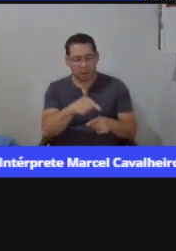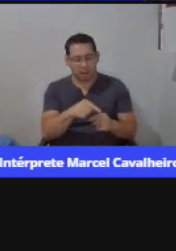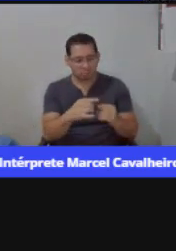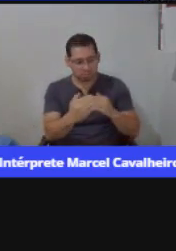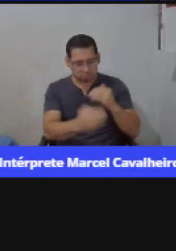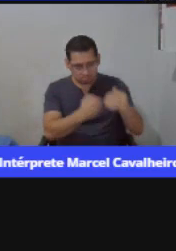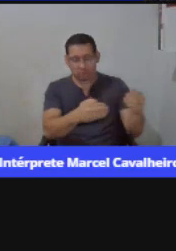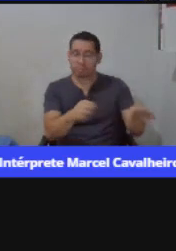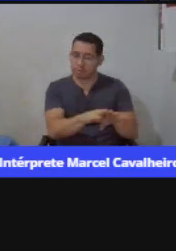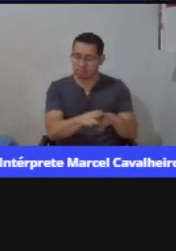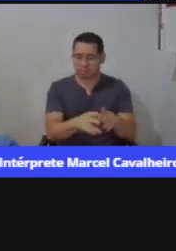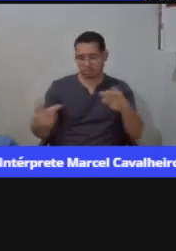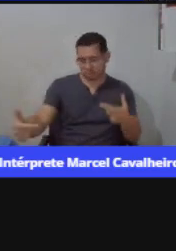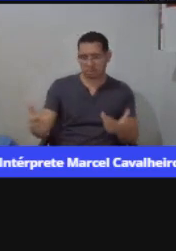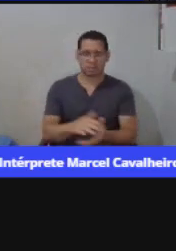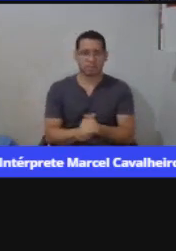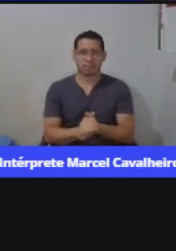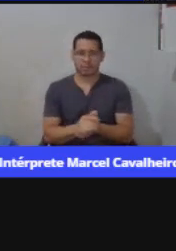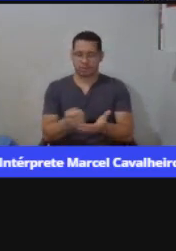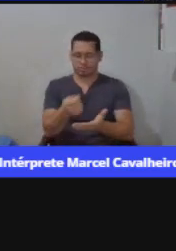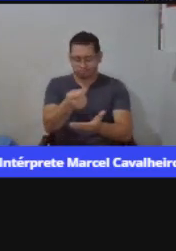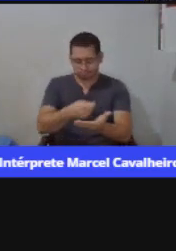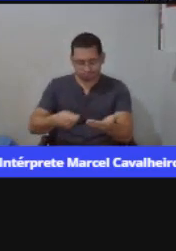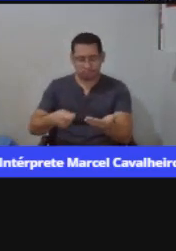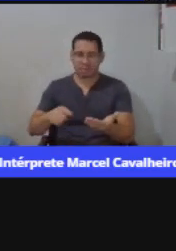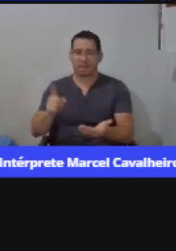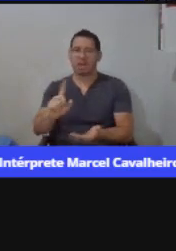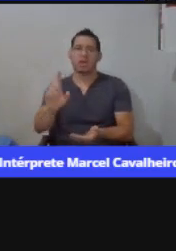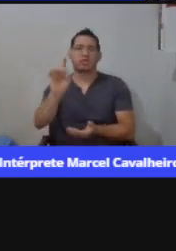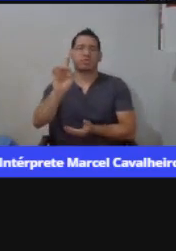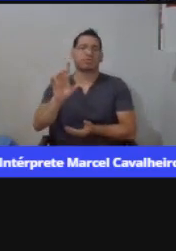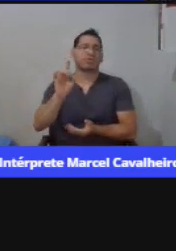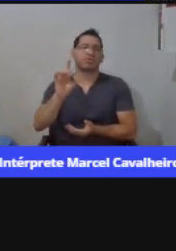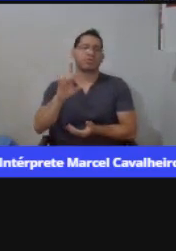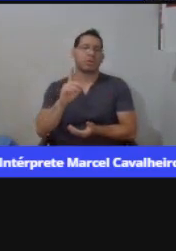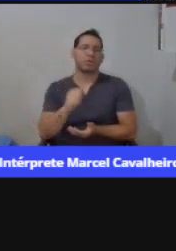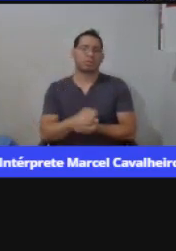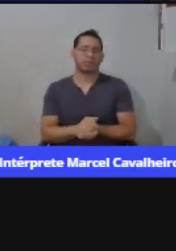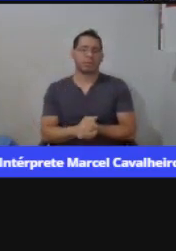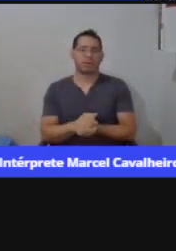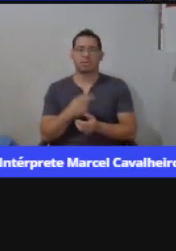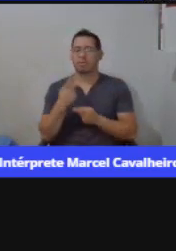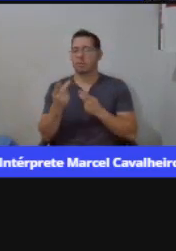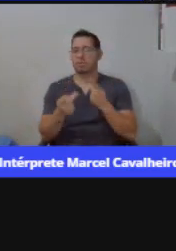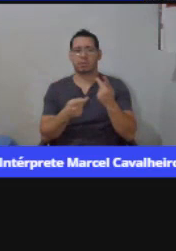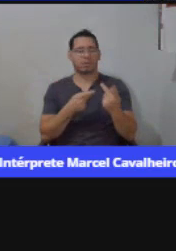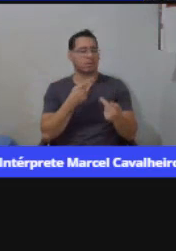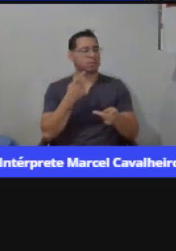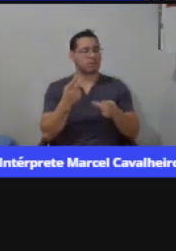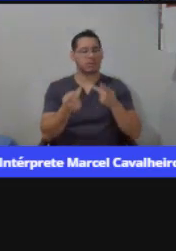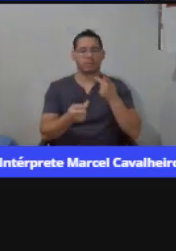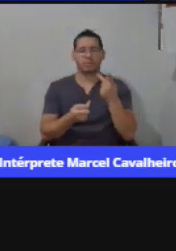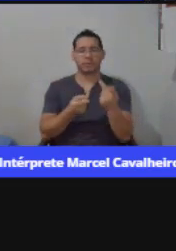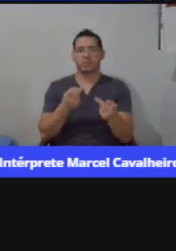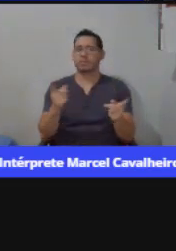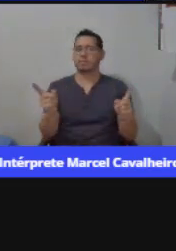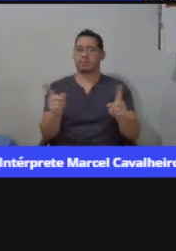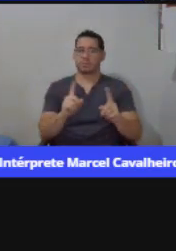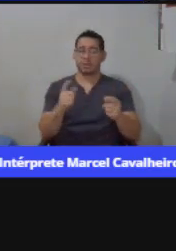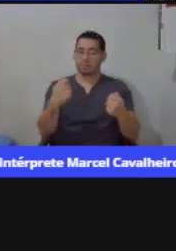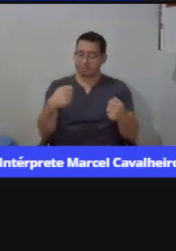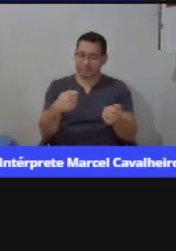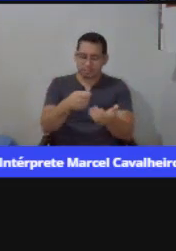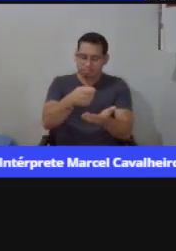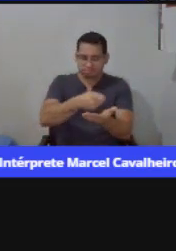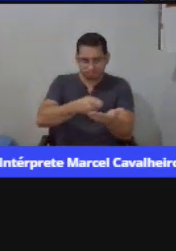positivo. Registros não é só na oralidade que a gente trabalha com a criança nesse momento, a gente precisa de